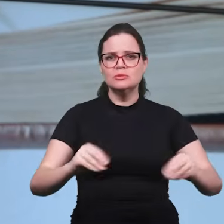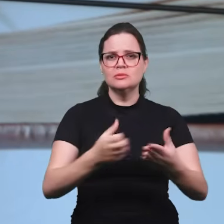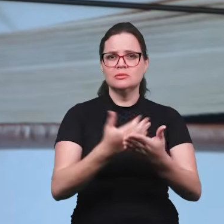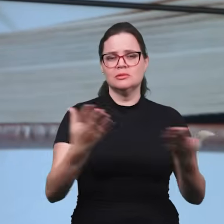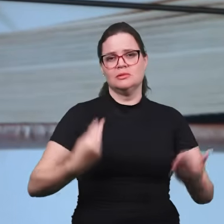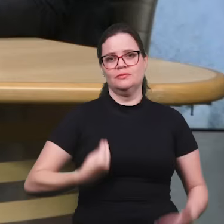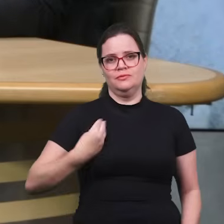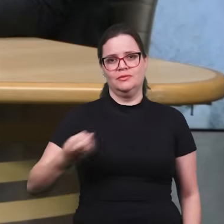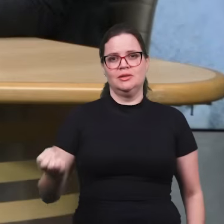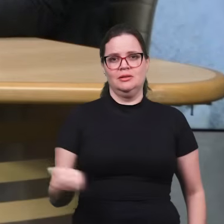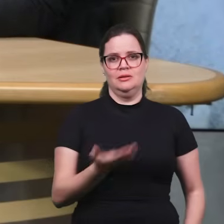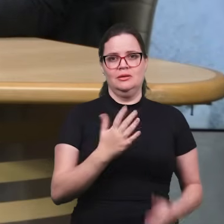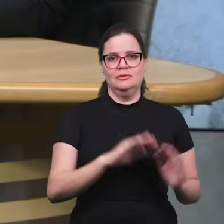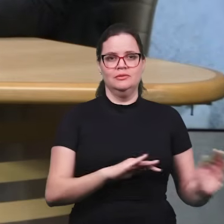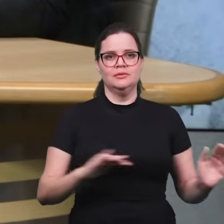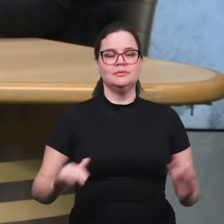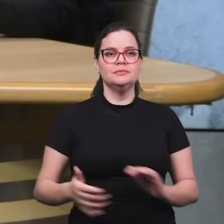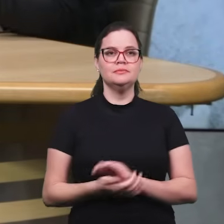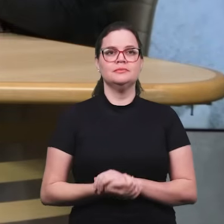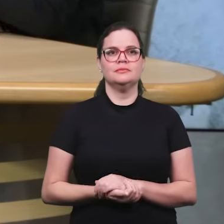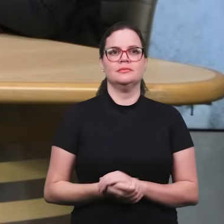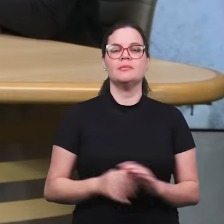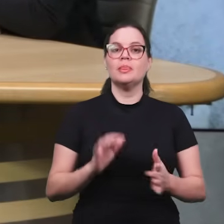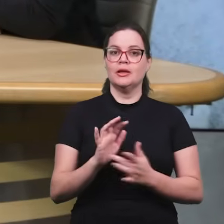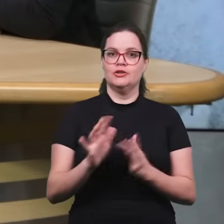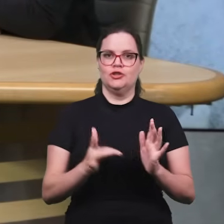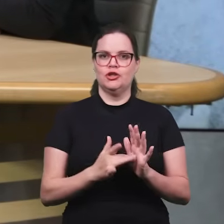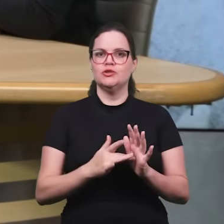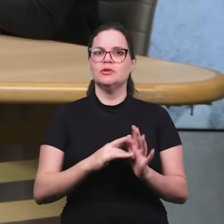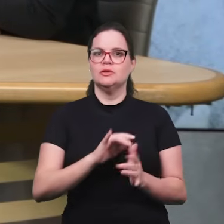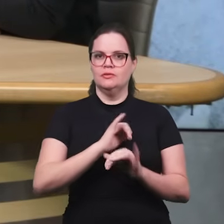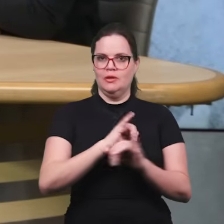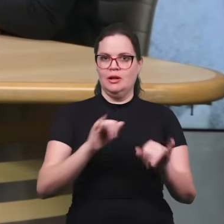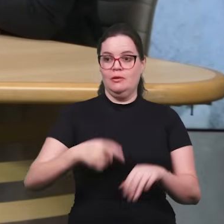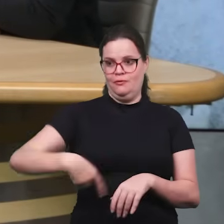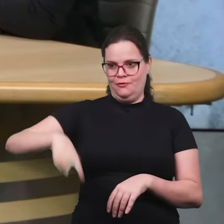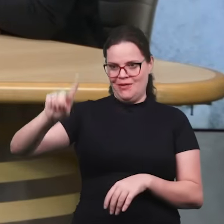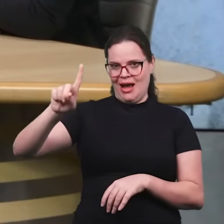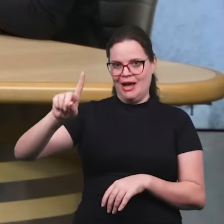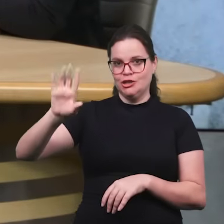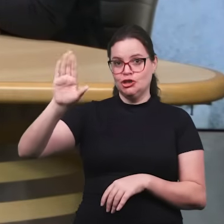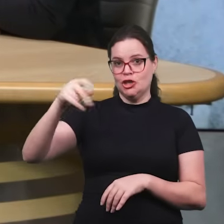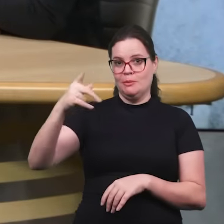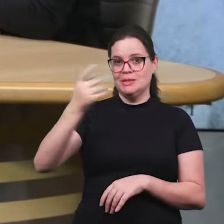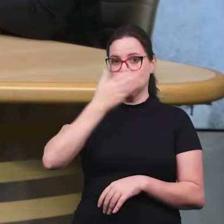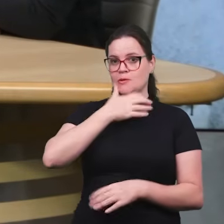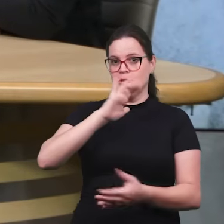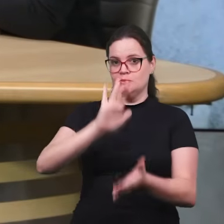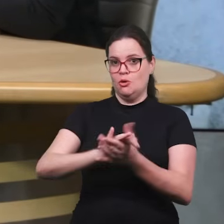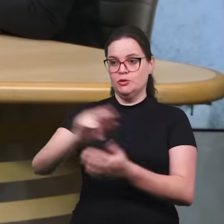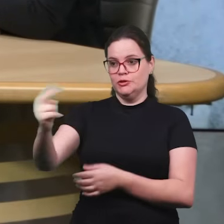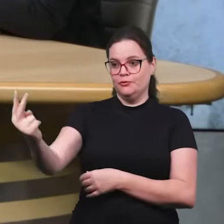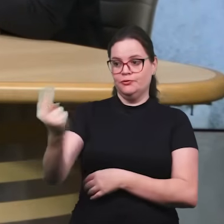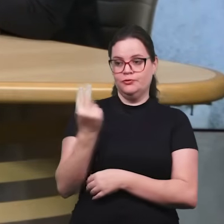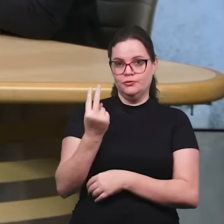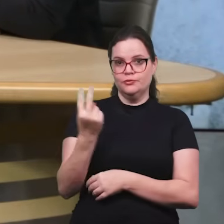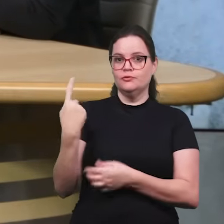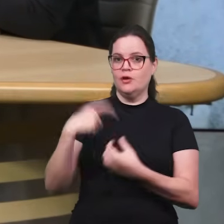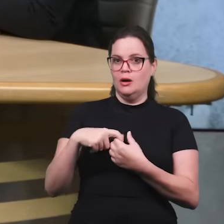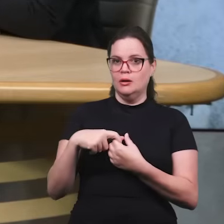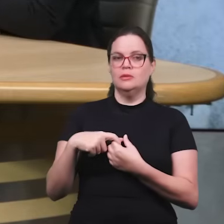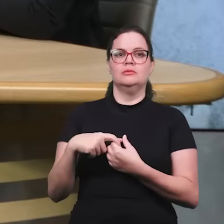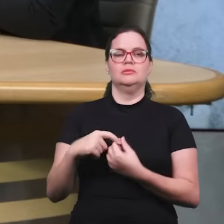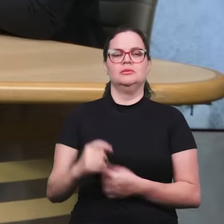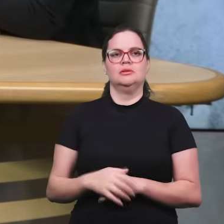nascimento. E aí o Senhor Jesus fala, vai, chama o teu marido e vem. E volta para cá.